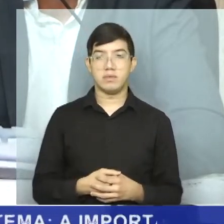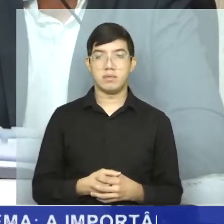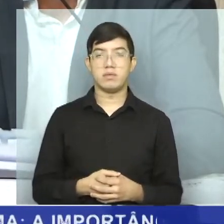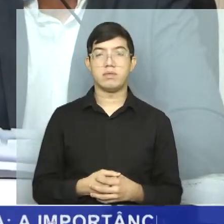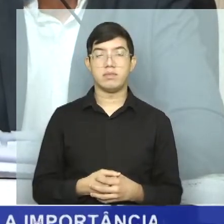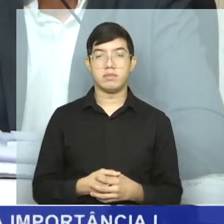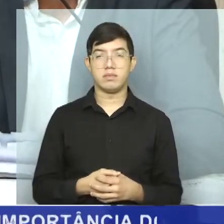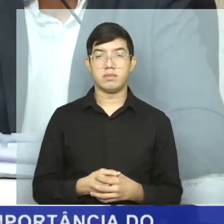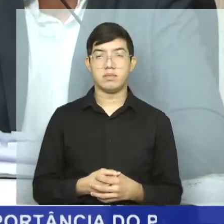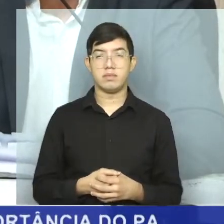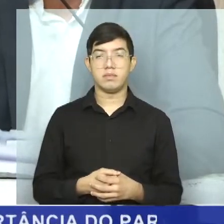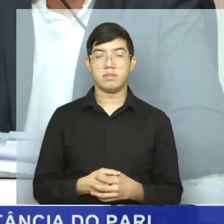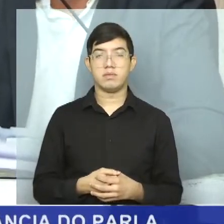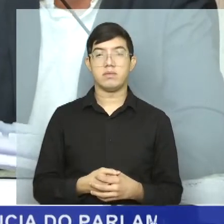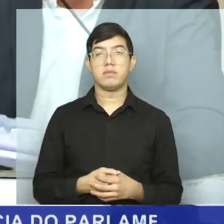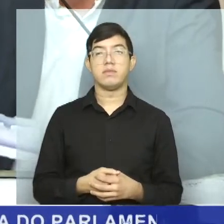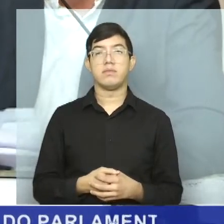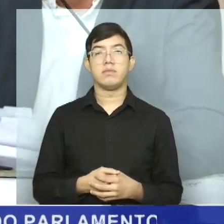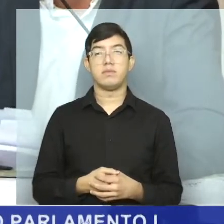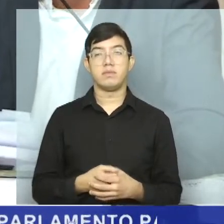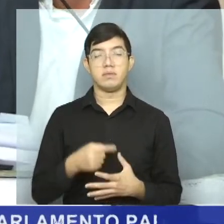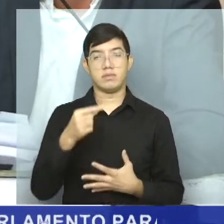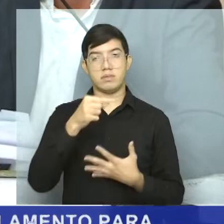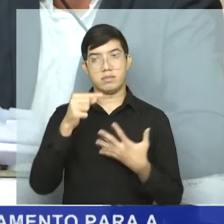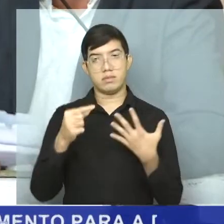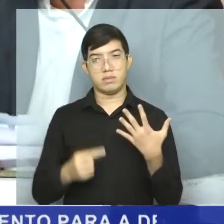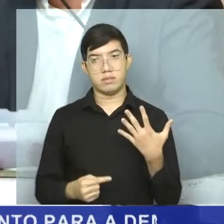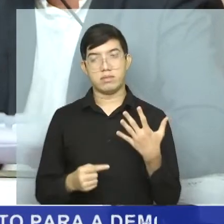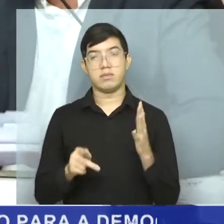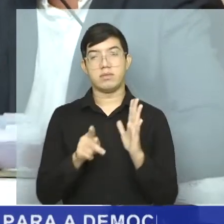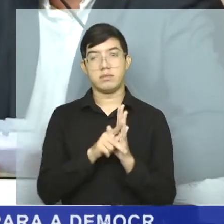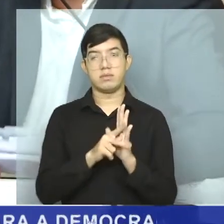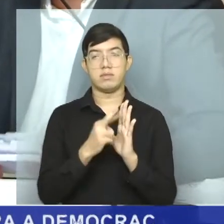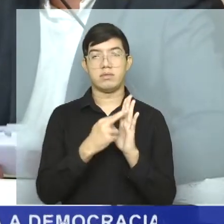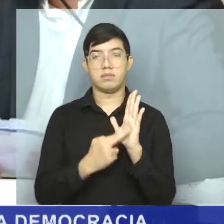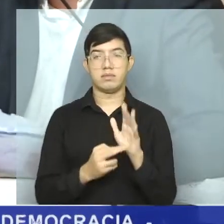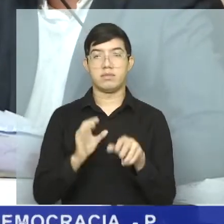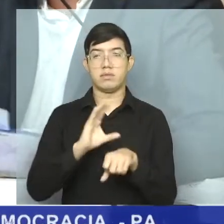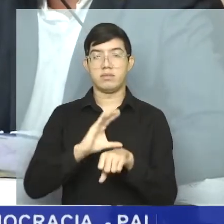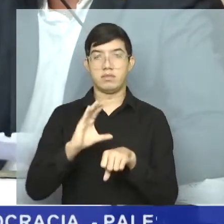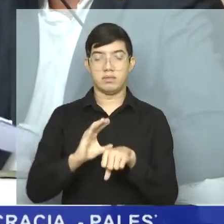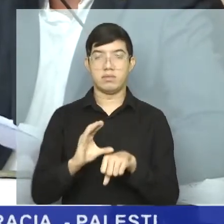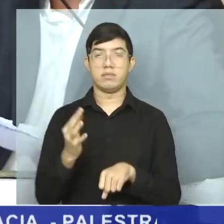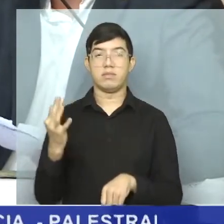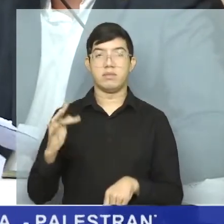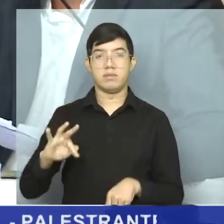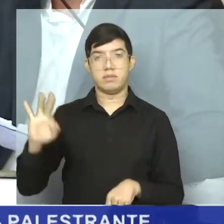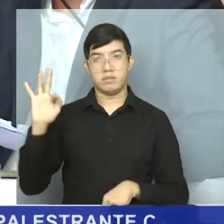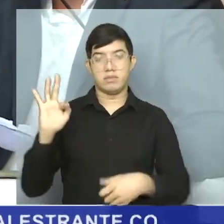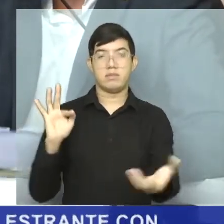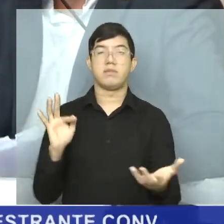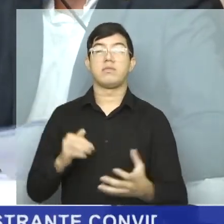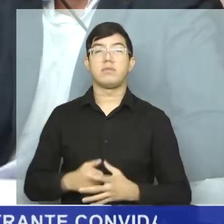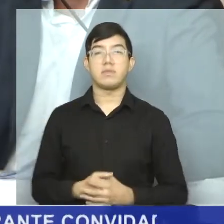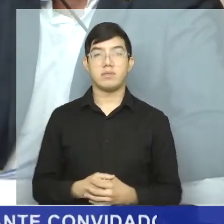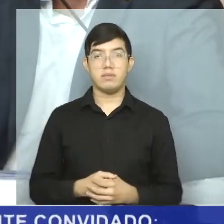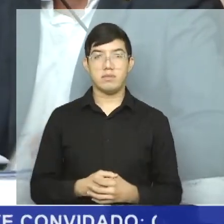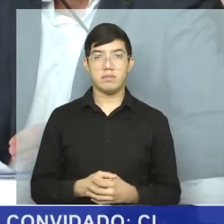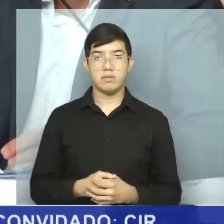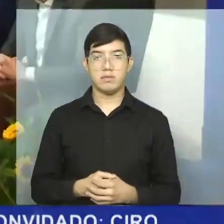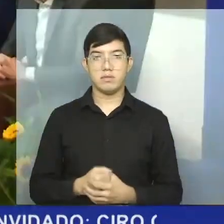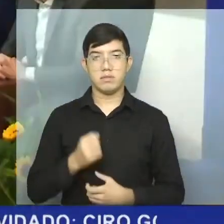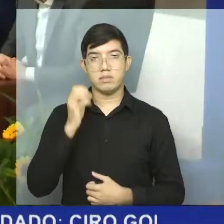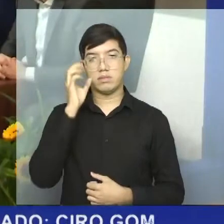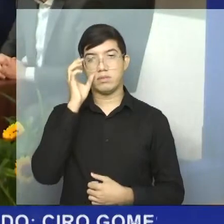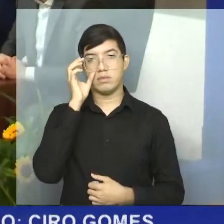competências instituídas na Constituição Cidadã de 1988? Pedro, como eu sou um inveterado otimista,